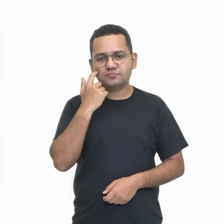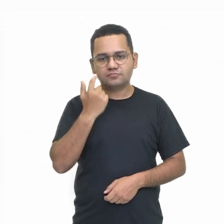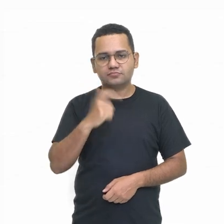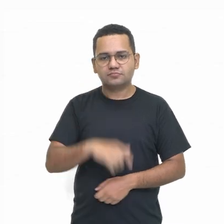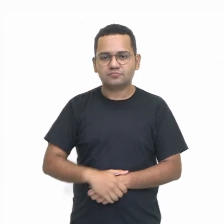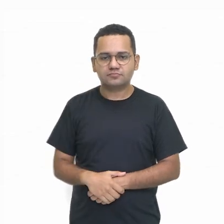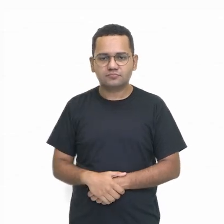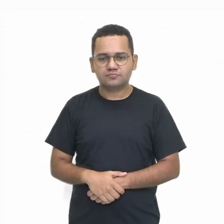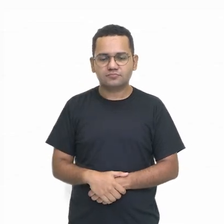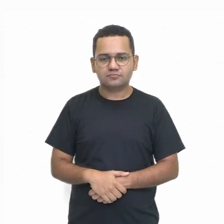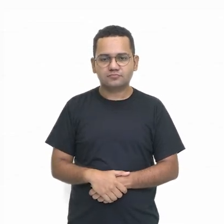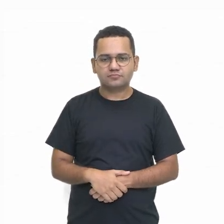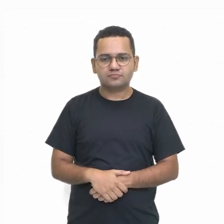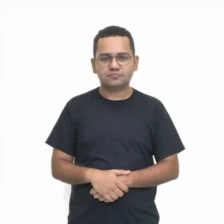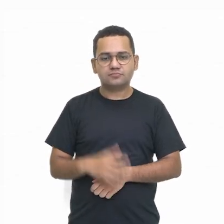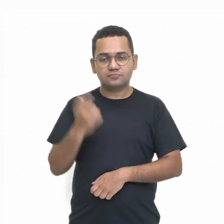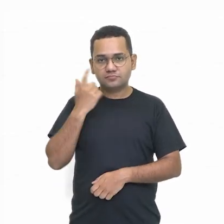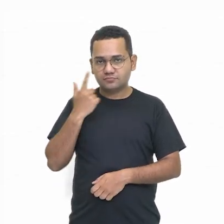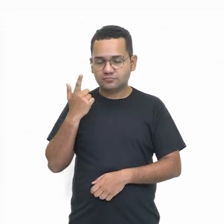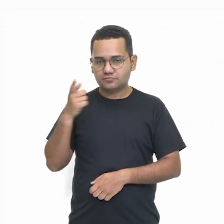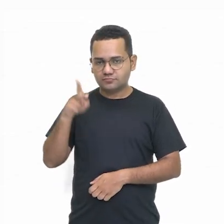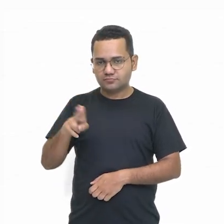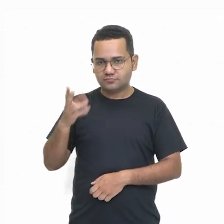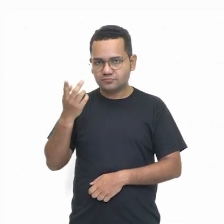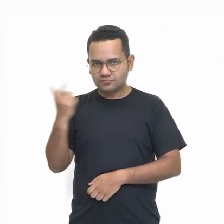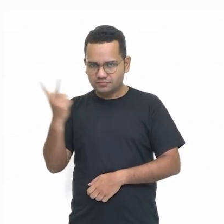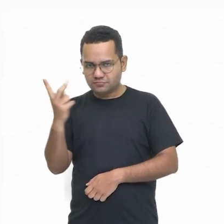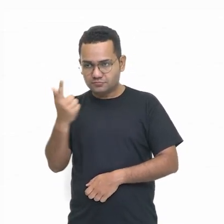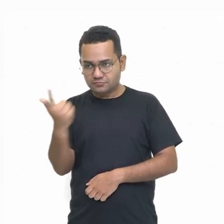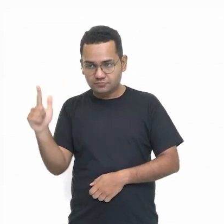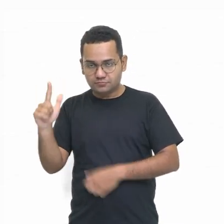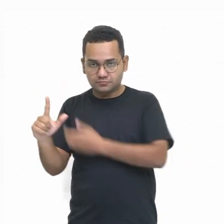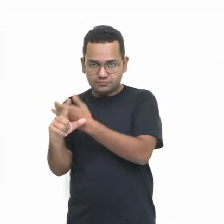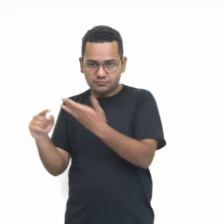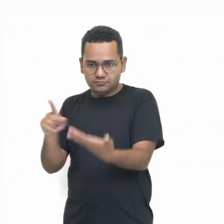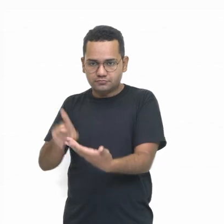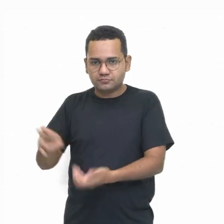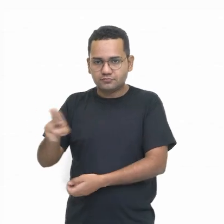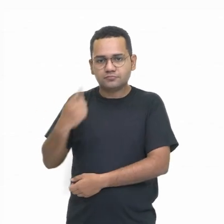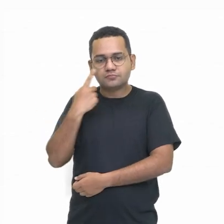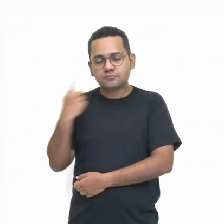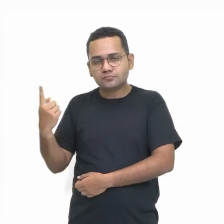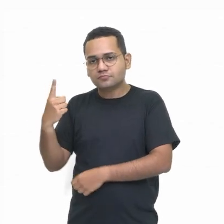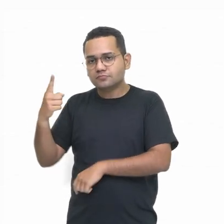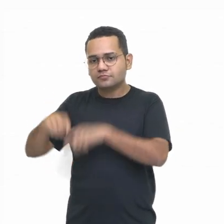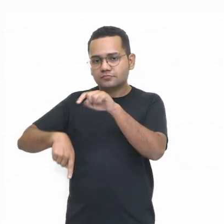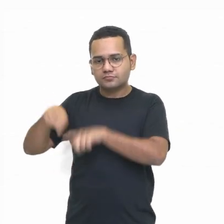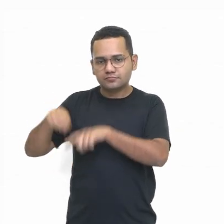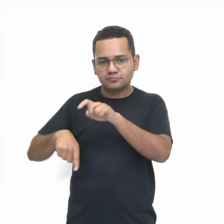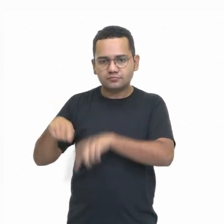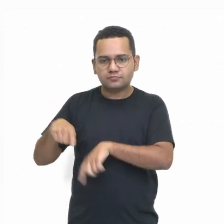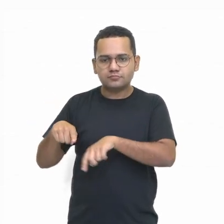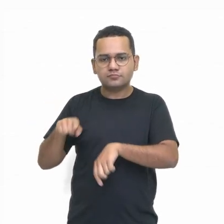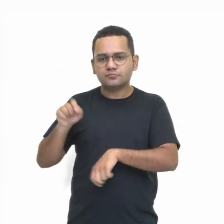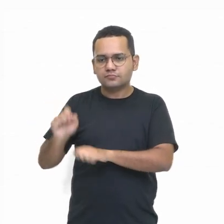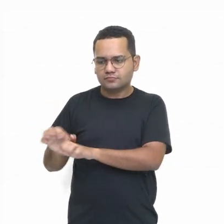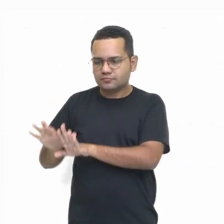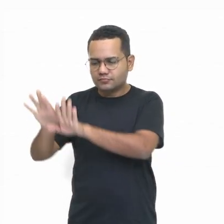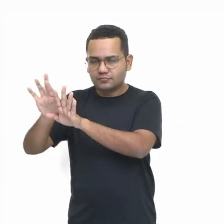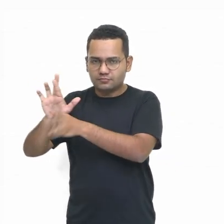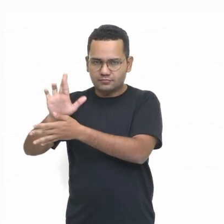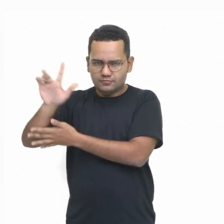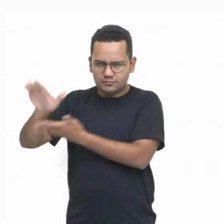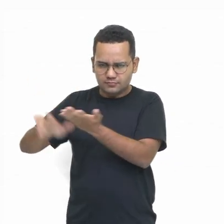estrutura, utilizaram essa estrutura no experimento com gases do que seria a atmosfera primitiva e também tiveram